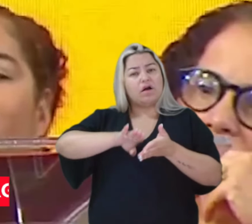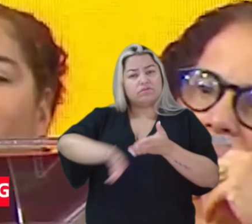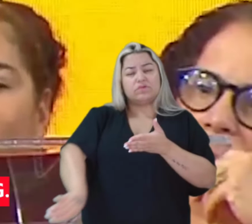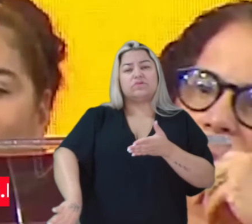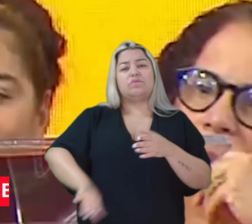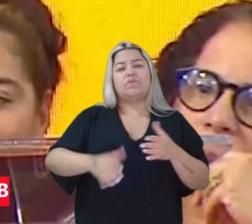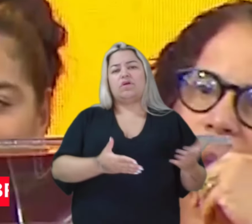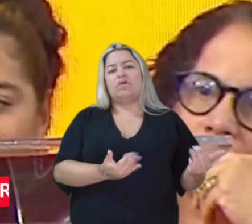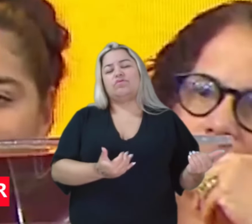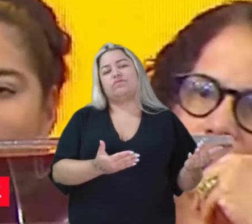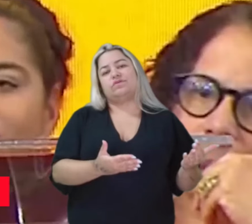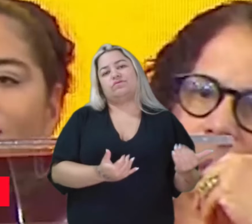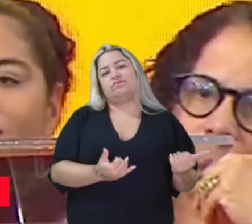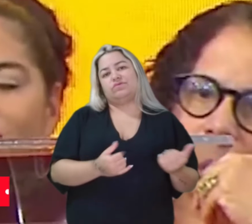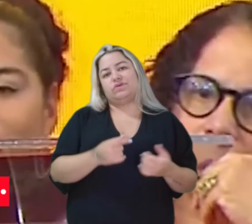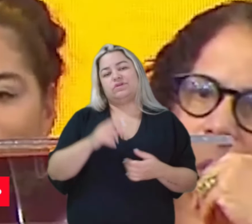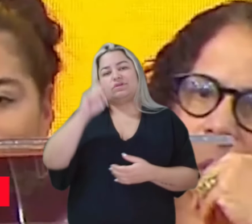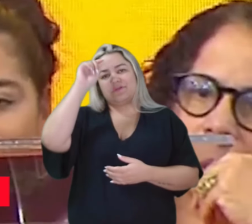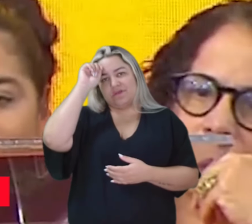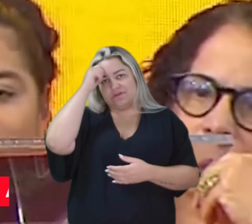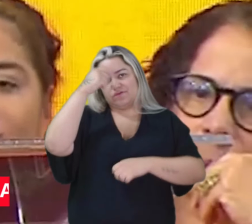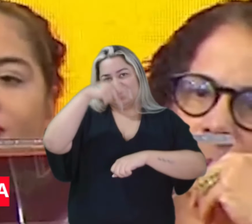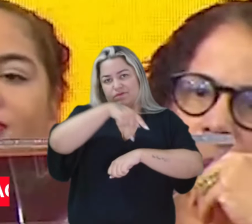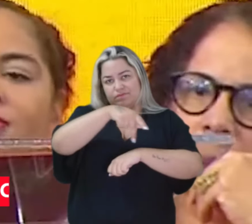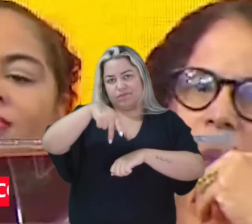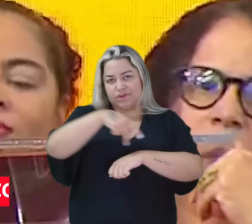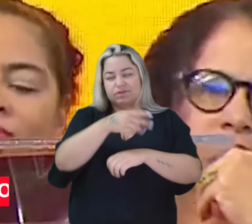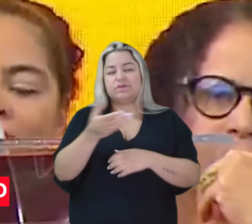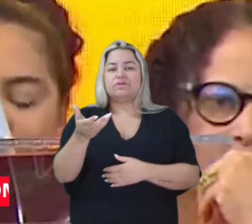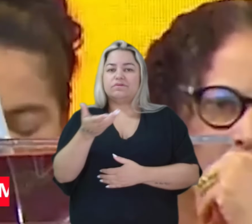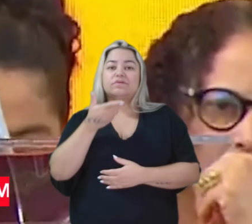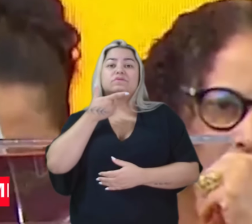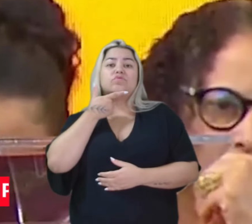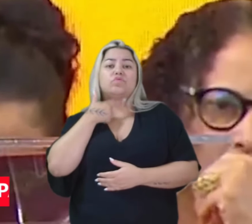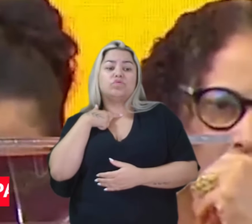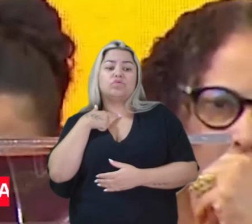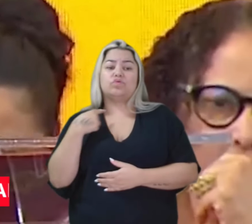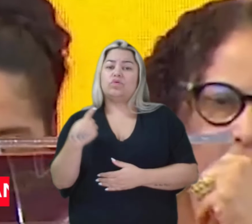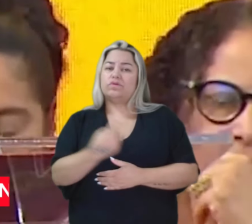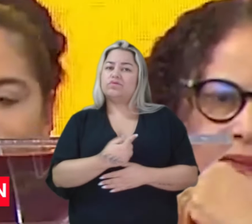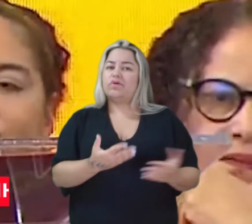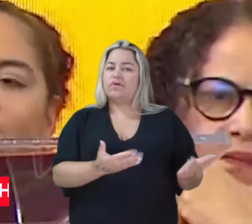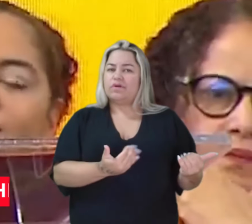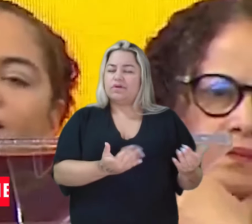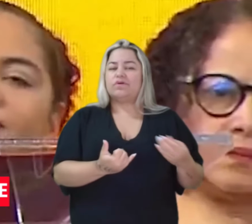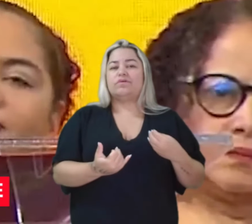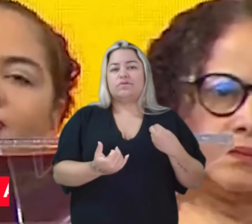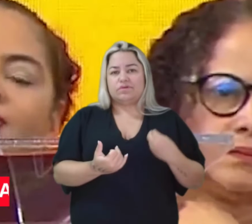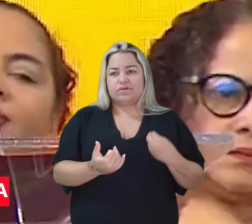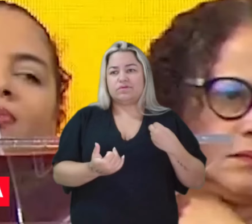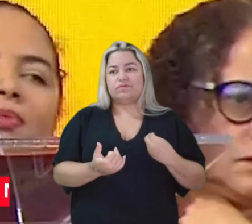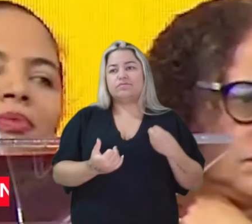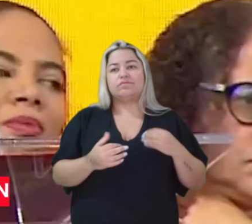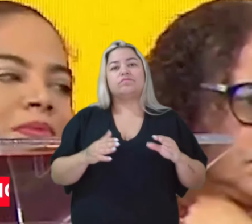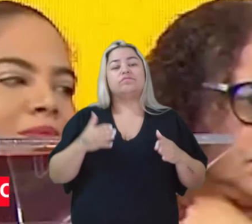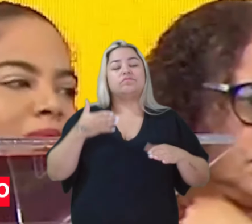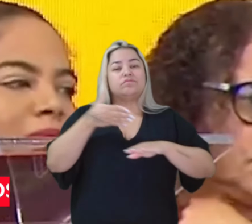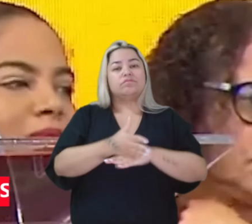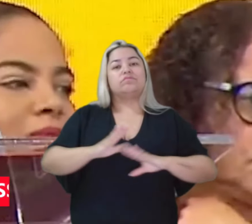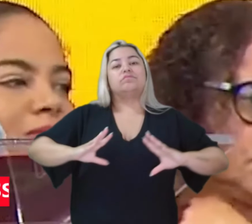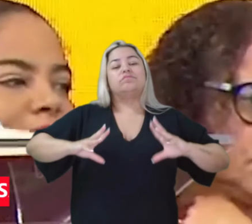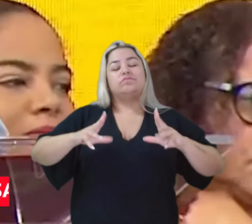da juventude negra do nosso país. Queremos nossos jovens vivos, com acesso a todas as